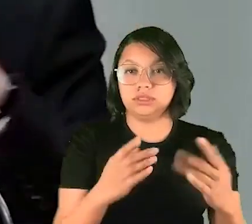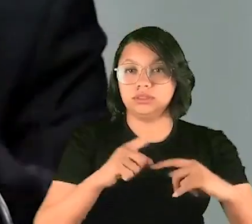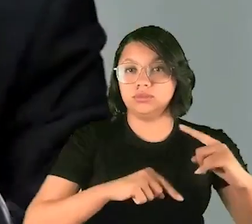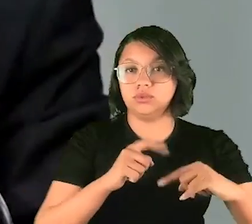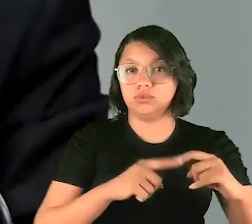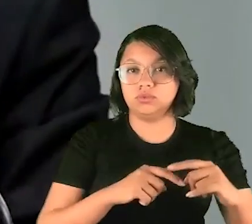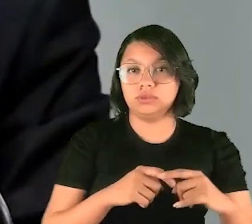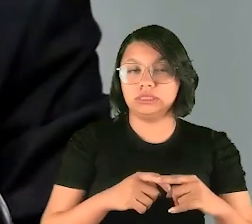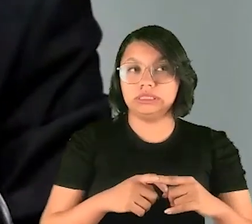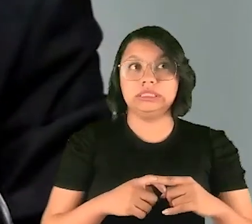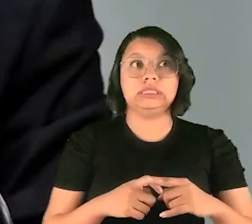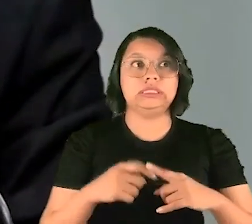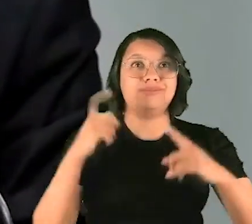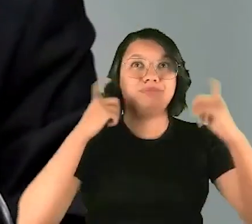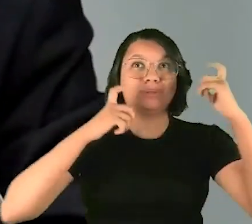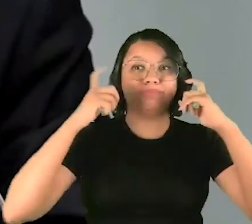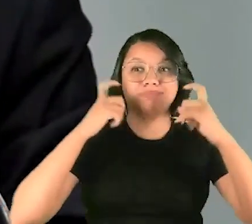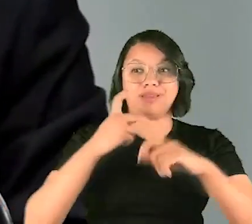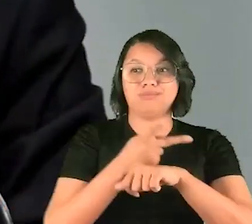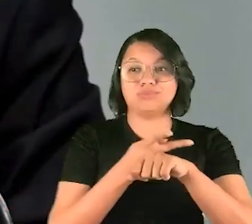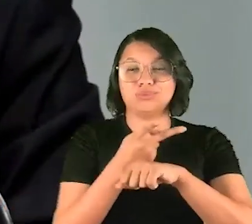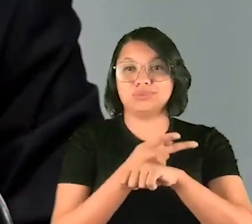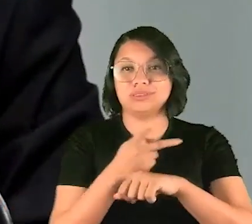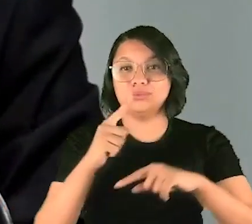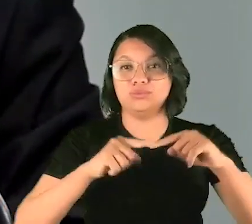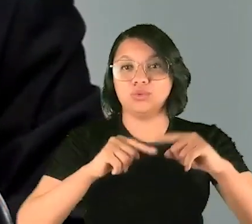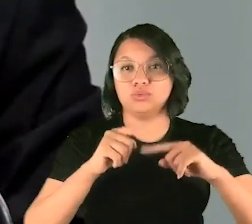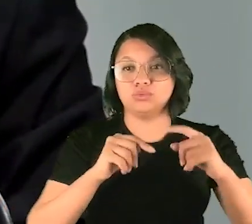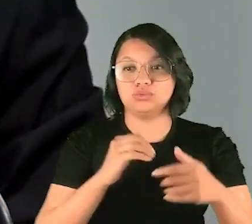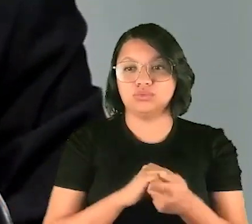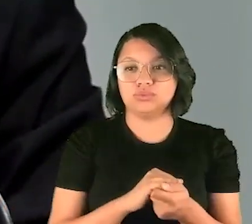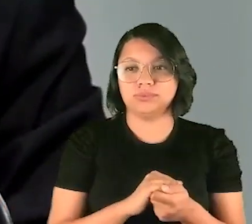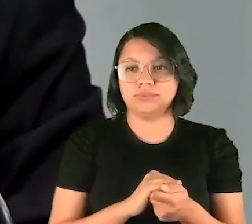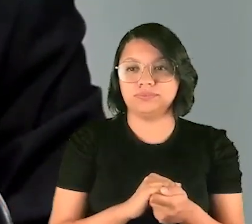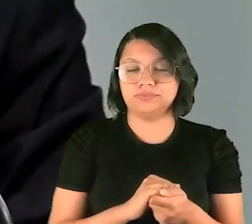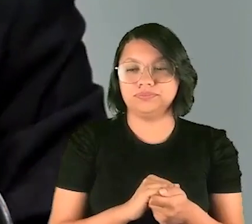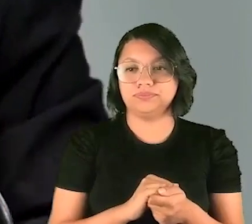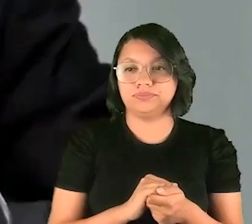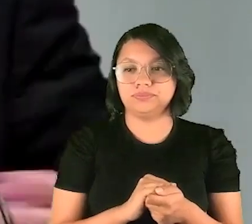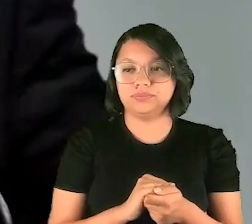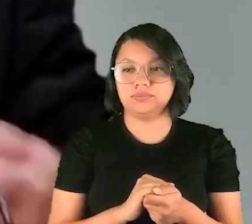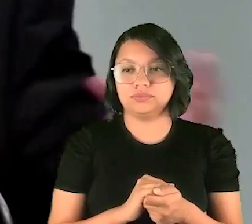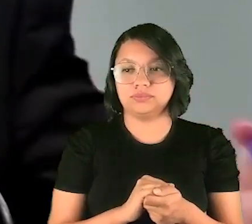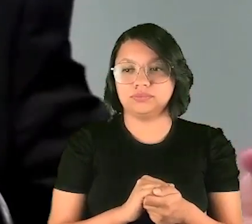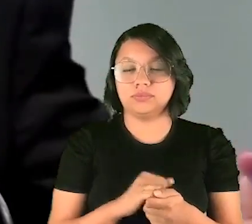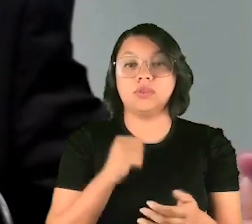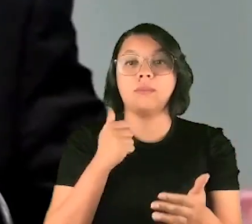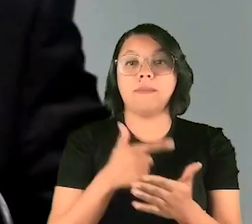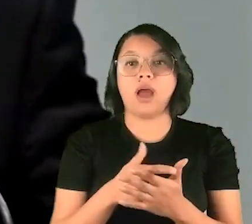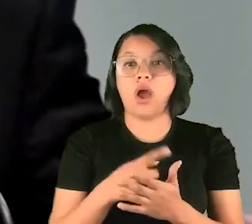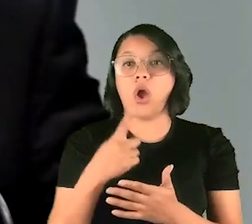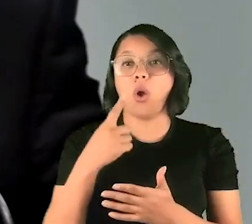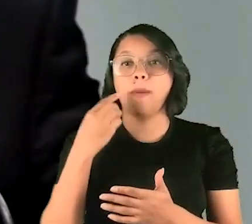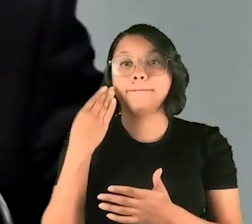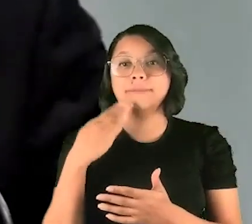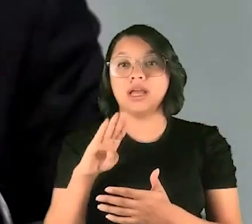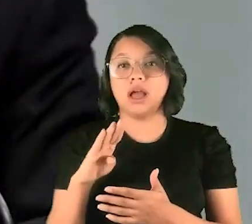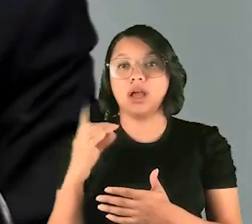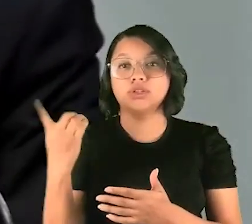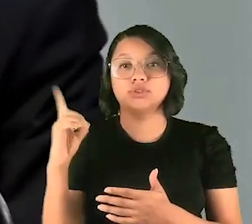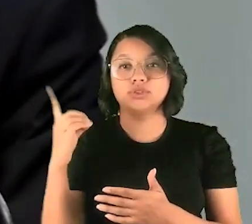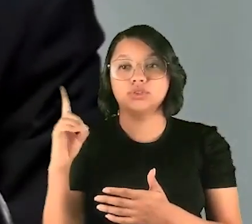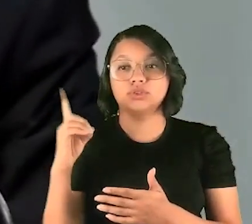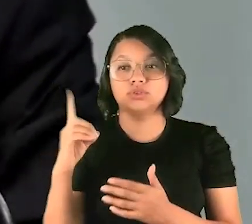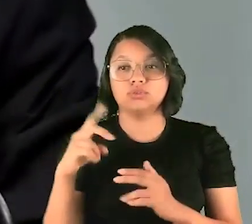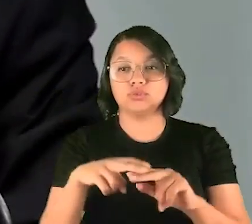carboplatina, e estavam procurando desesperadamente um produto que tivesse patente para eles. Eles têm que ter uma cesta de